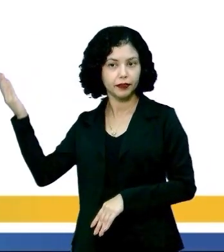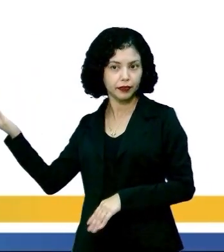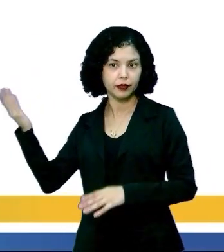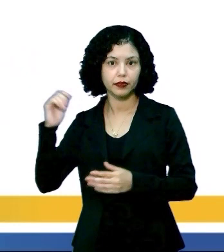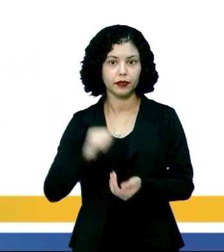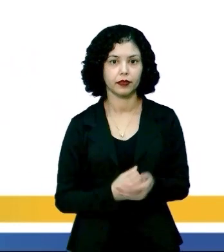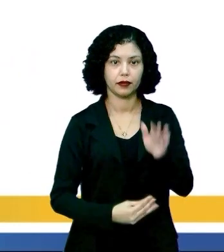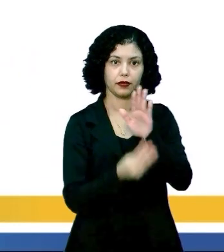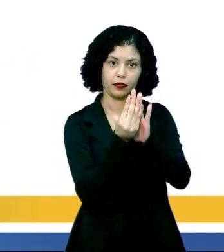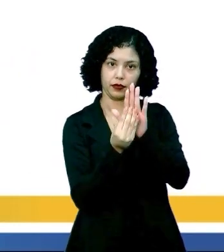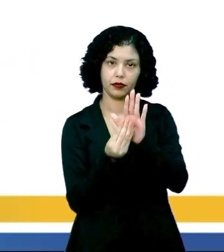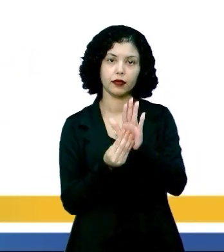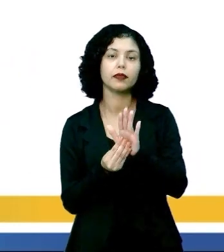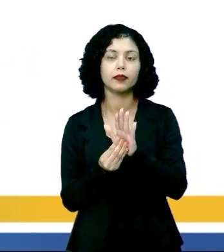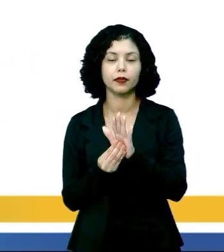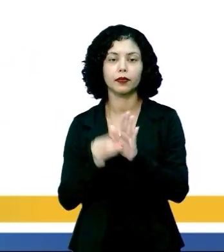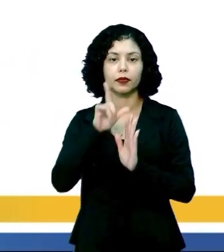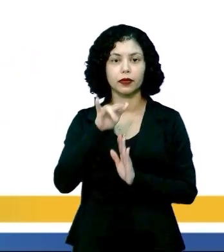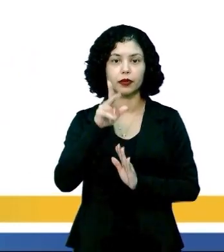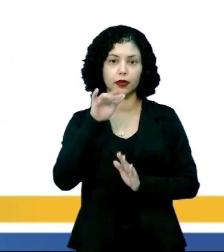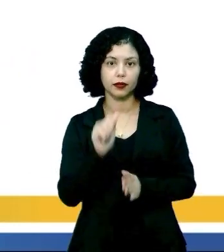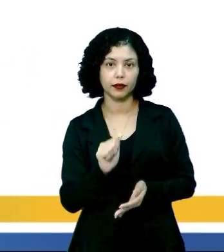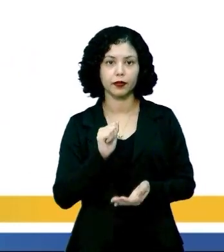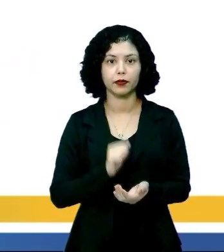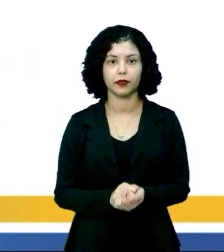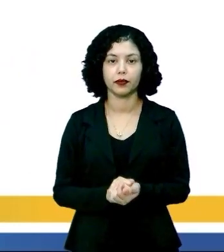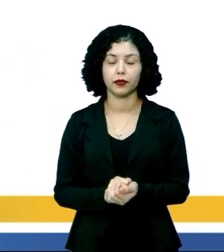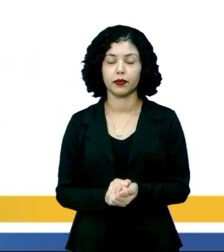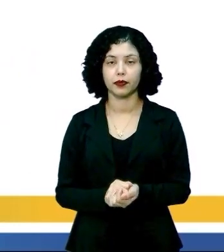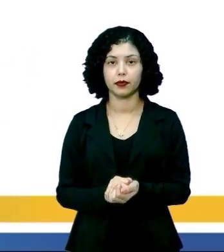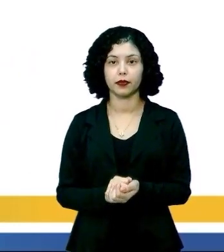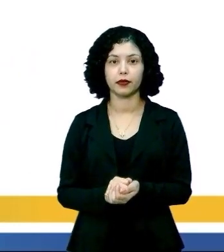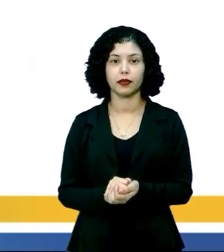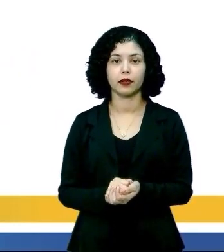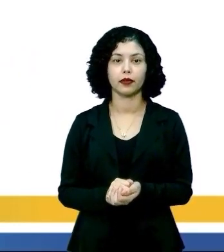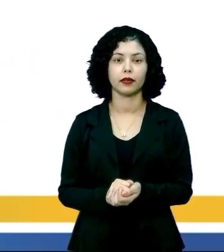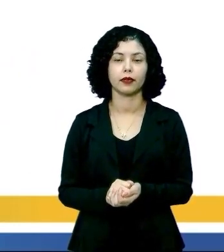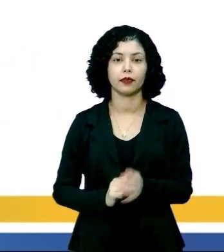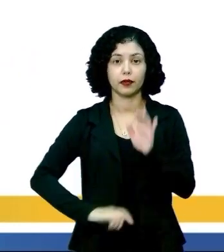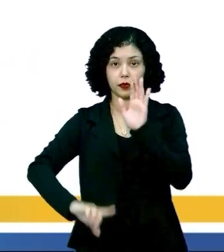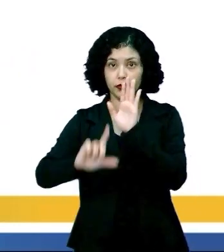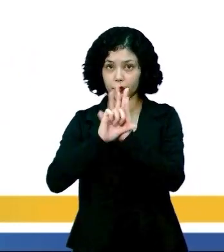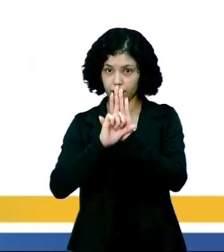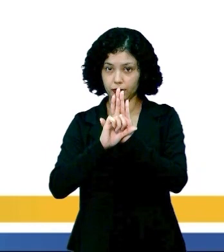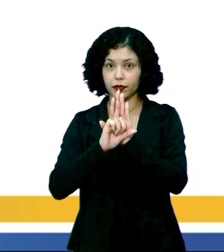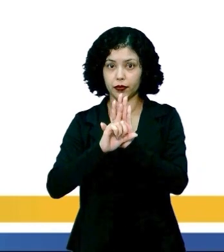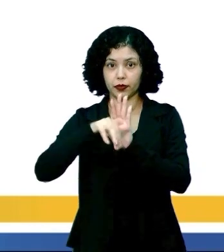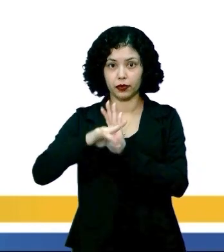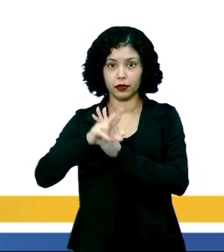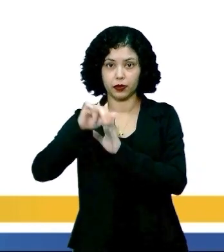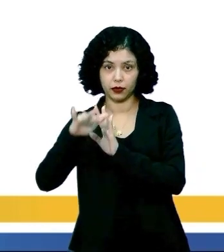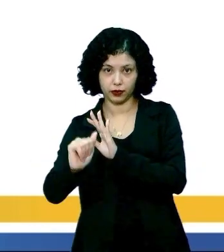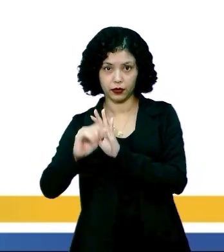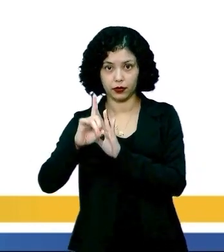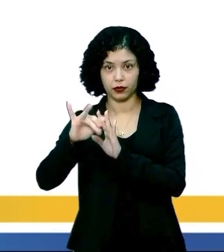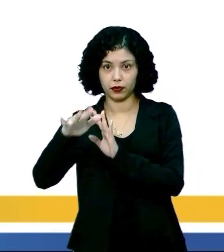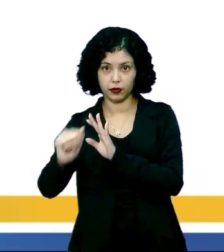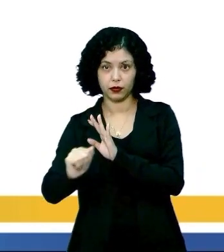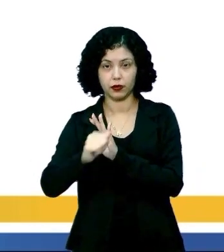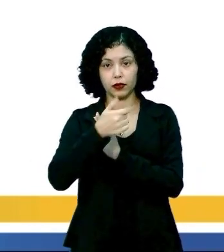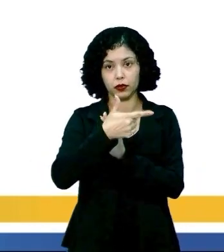aqui em lilás, não sei se vocês perceberam, está em negrito também, a parte que eu falo, a Lei Maria da Penha, que